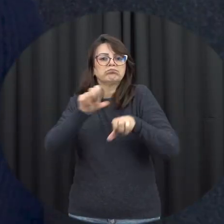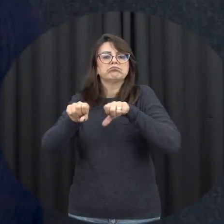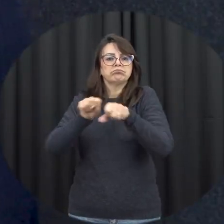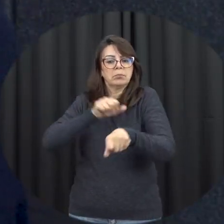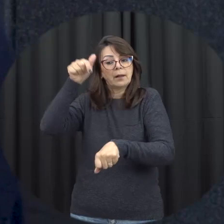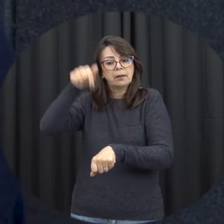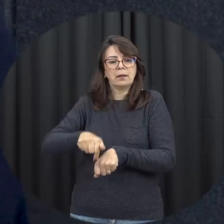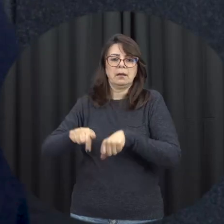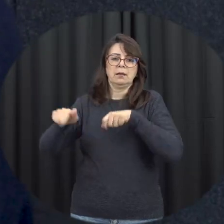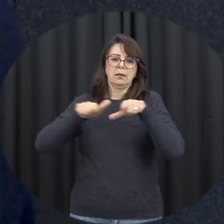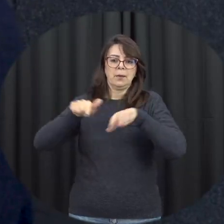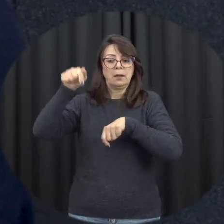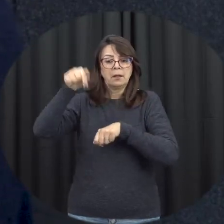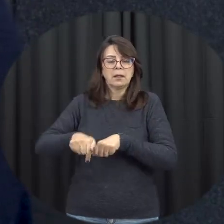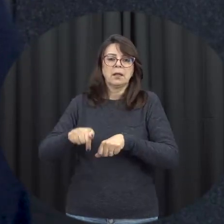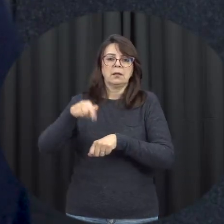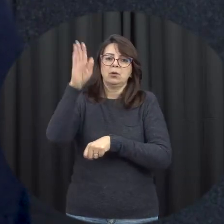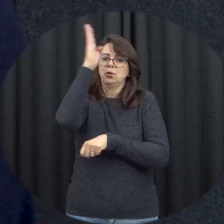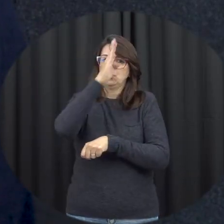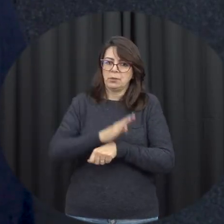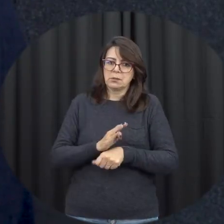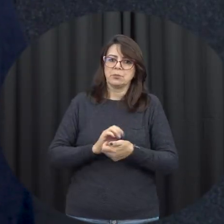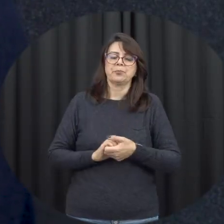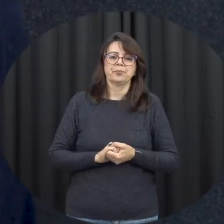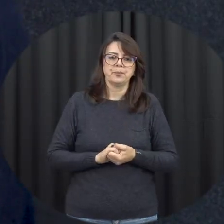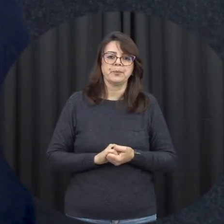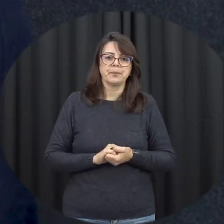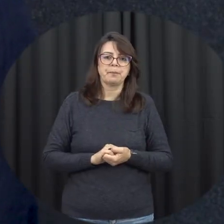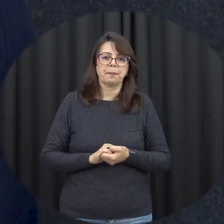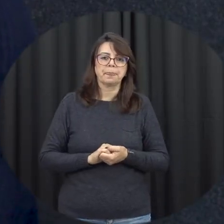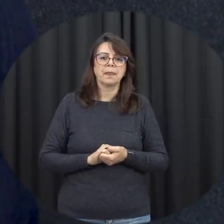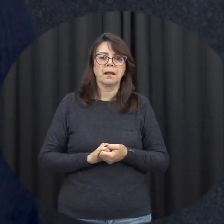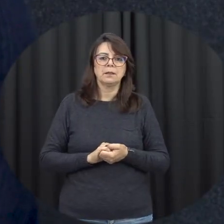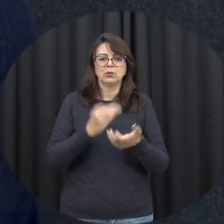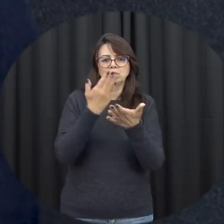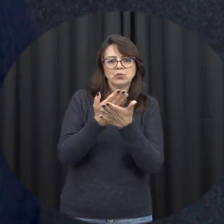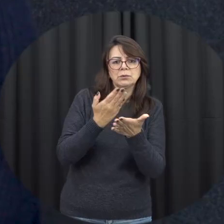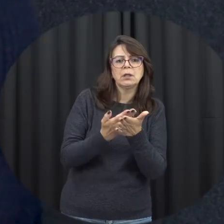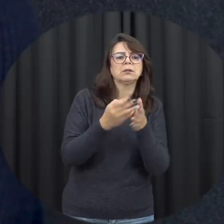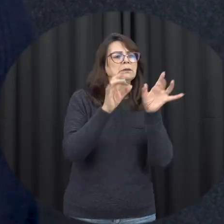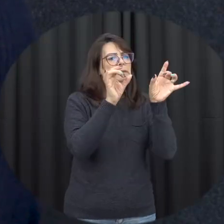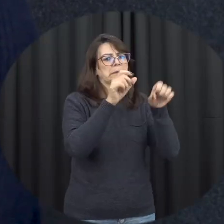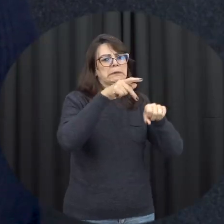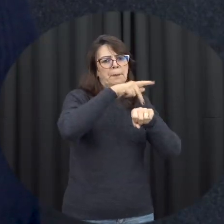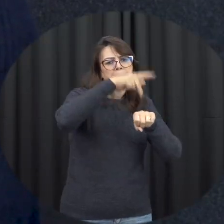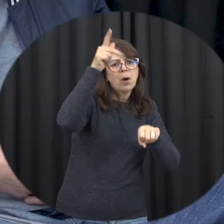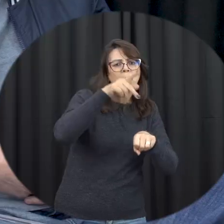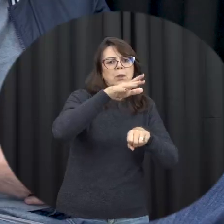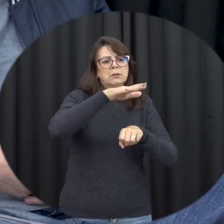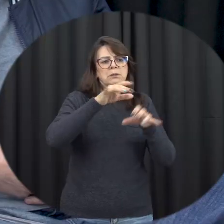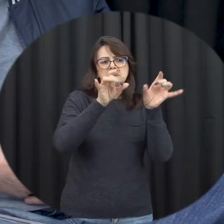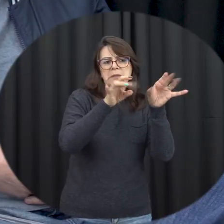muitos formados. Muitos estão aqui no Brasil, estudando aqui, se aperfeiçoando,